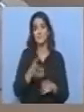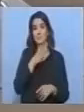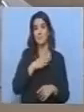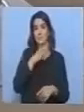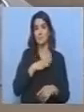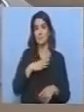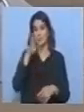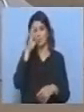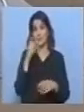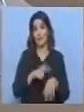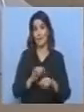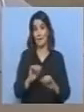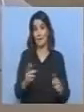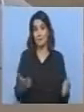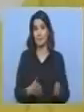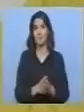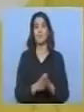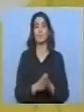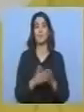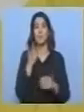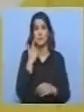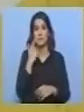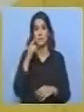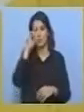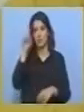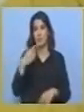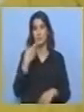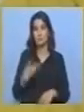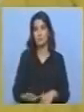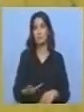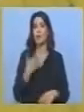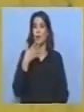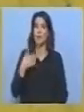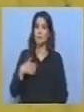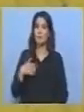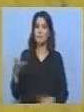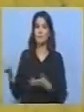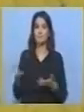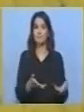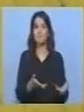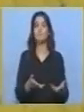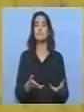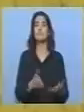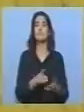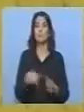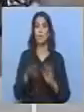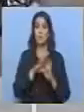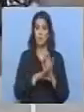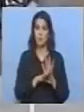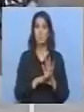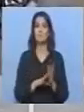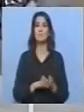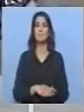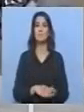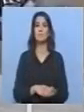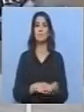já, o vosso tempo, os vossos conhecimentos, os vossos saberes. É uma honra recebermos aqui no Sociedade Civil.